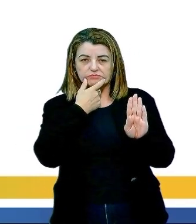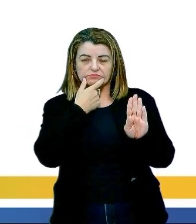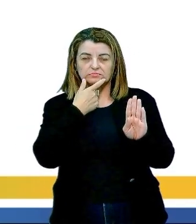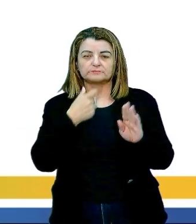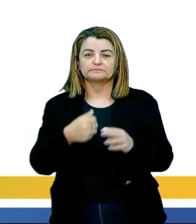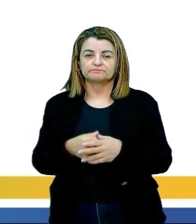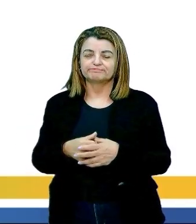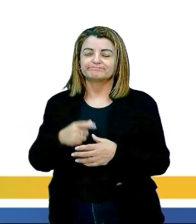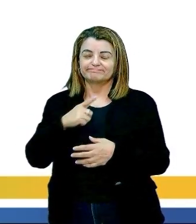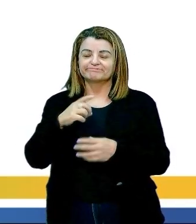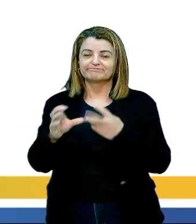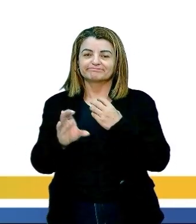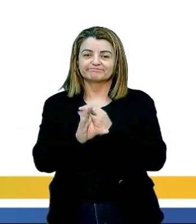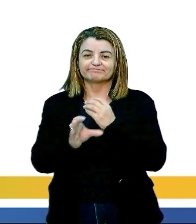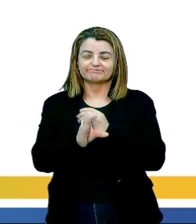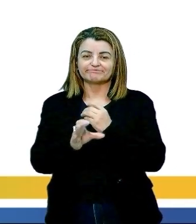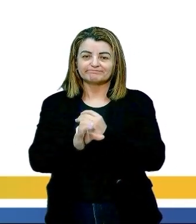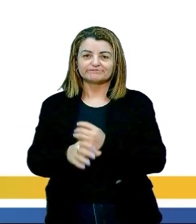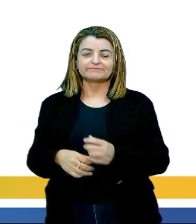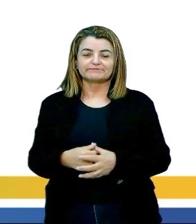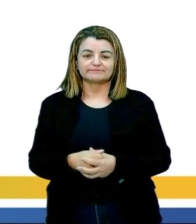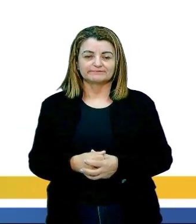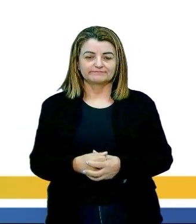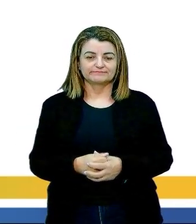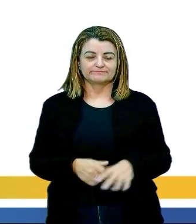de comunicação entre eles.